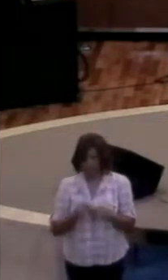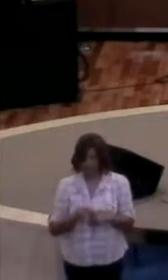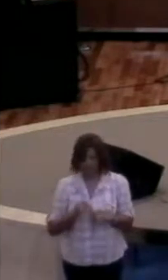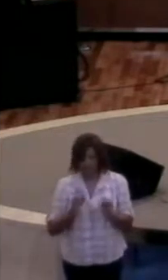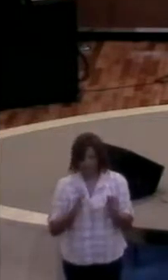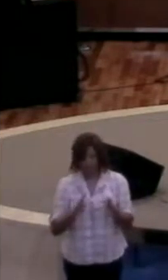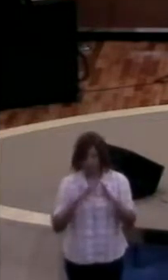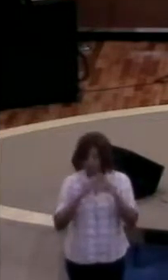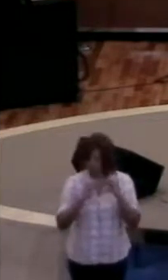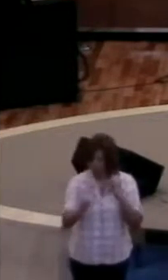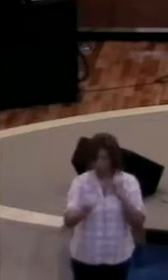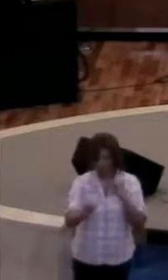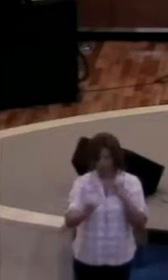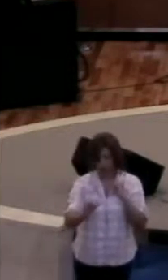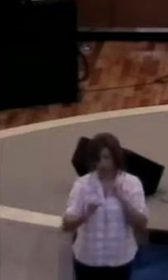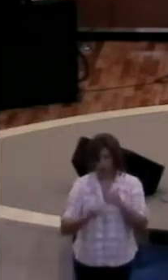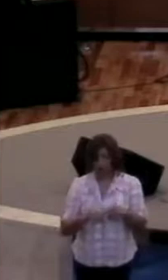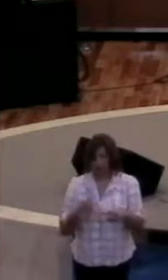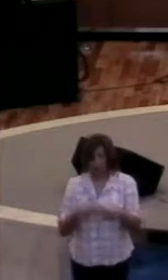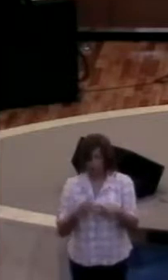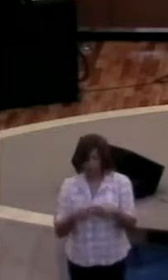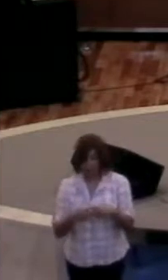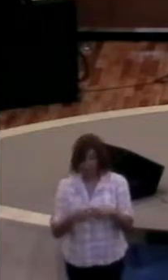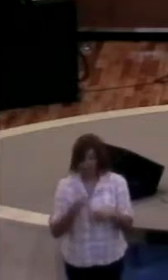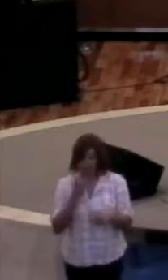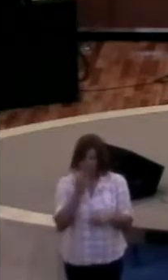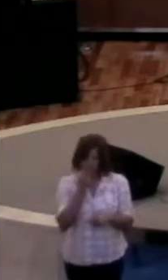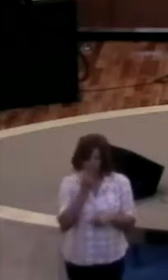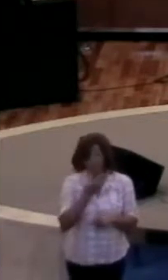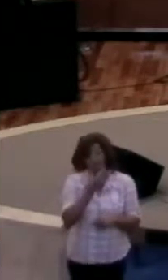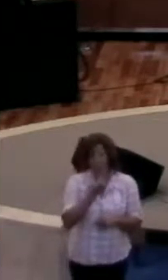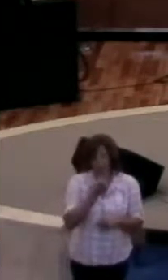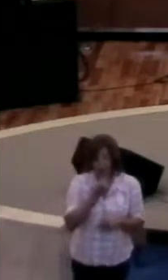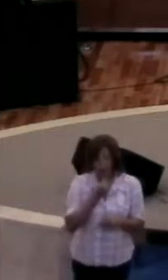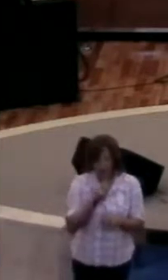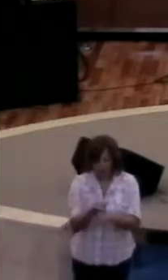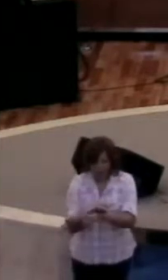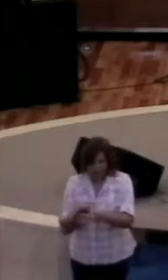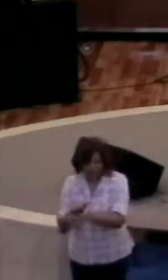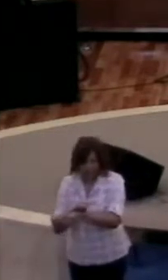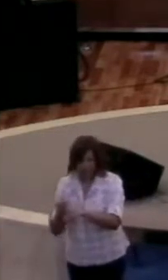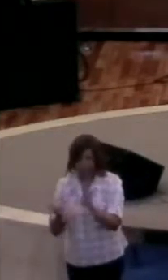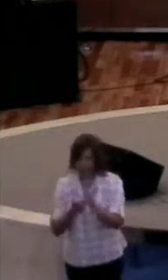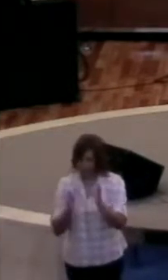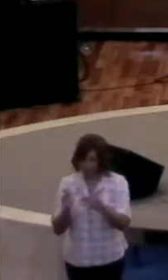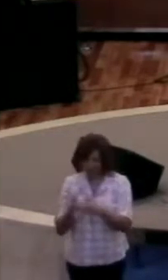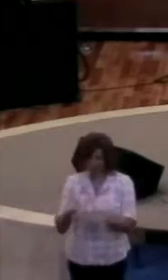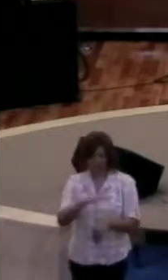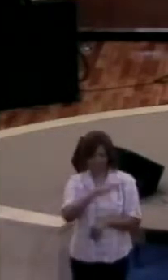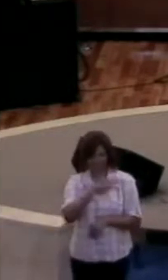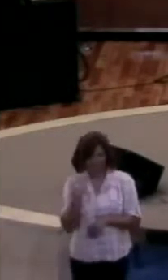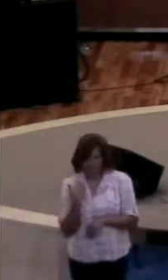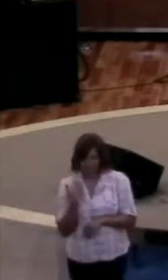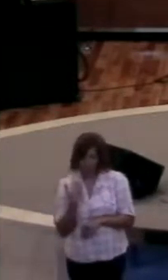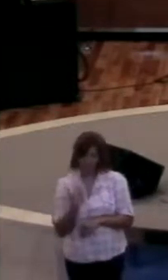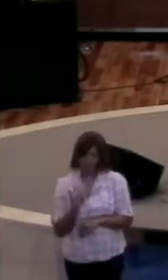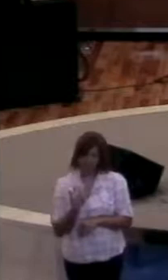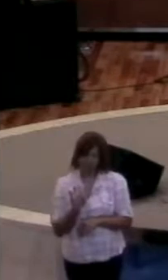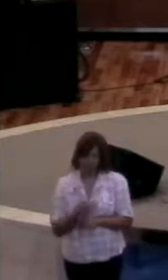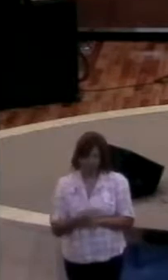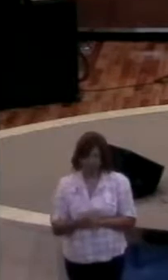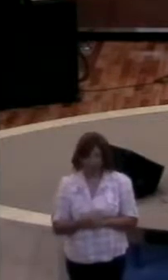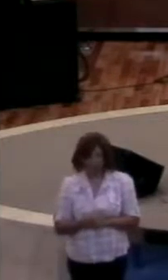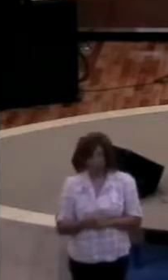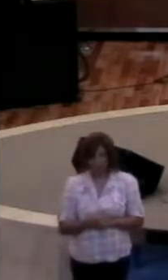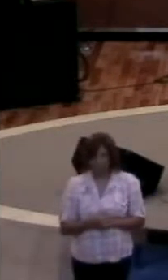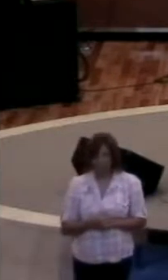Mateus inventou isto para que o seu evangelho fosse melhor aceito, porque isso em nenhum momento aconteceu. É